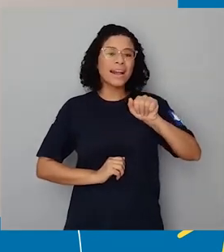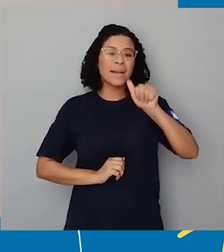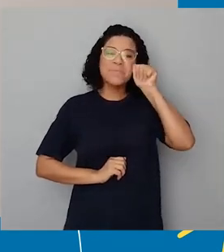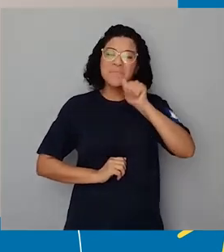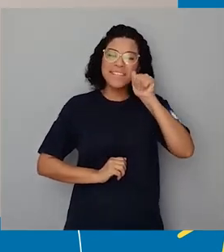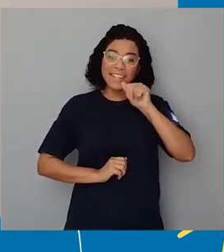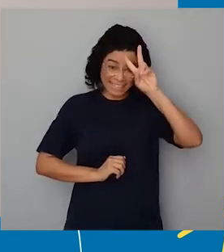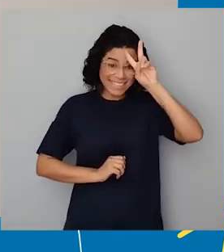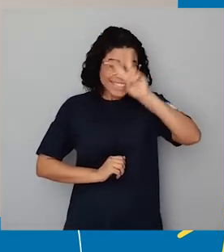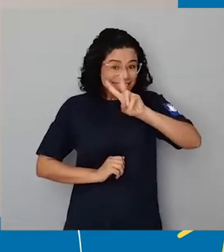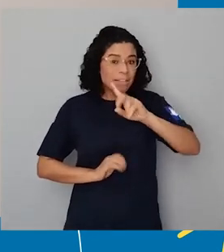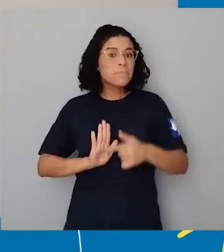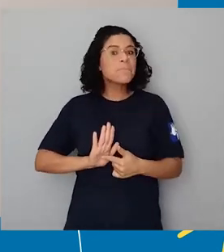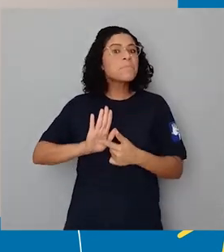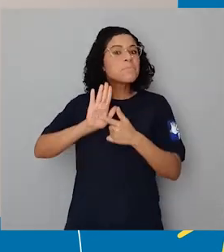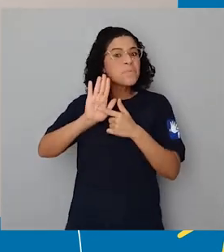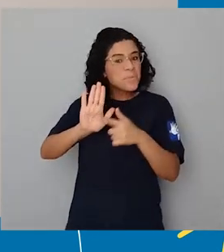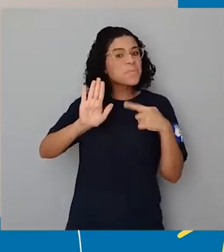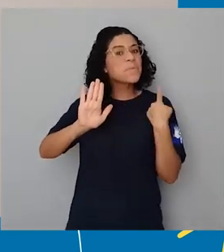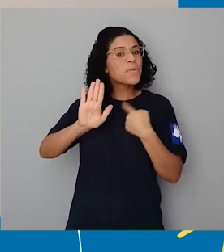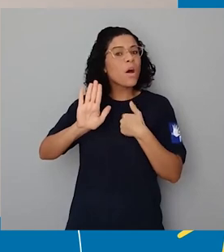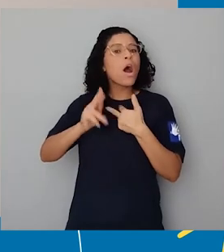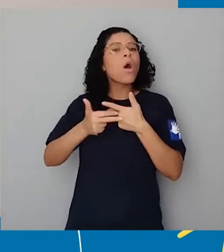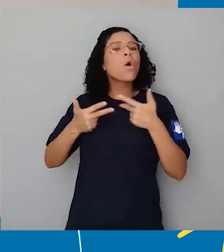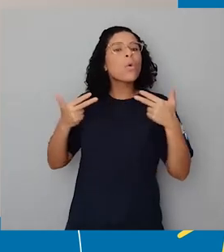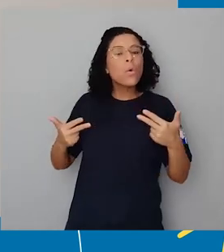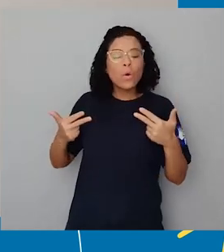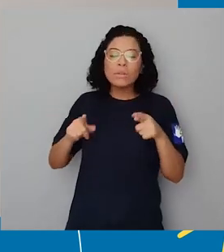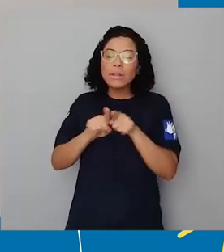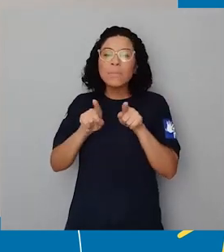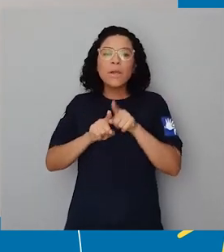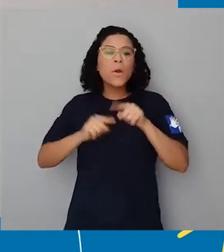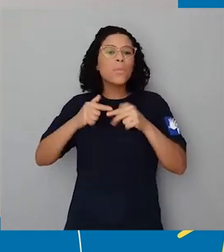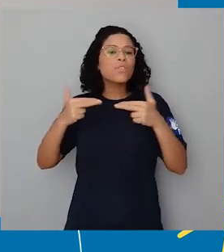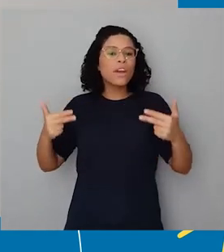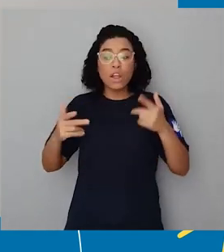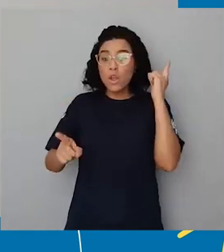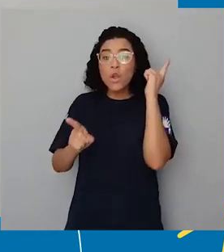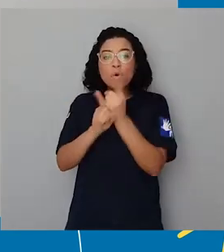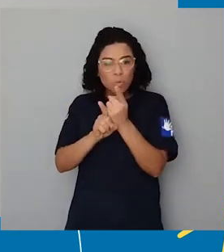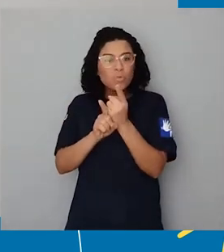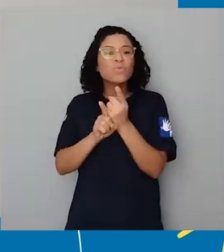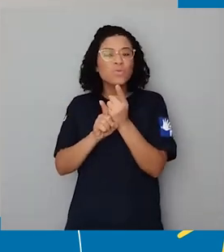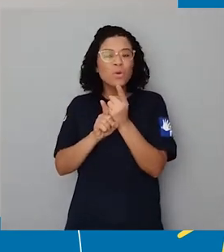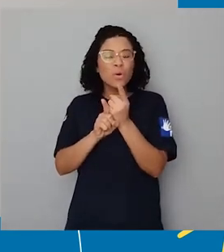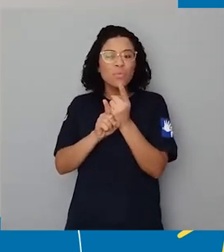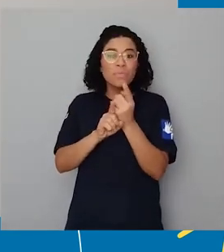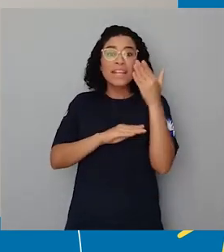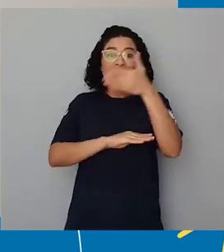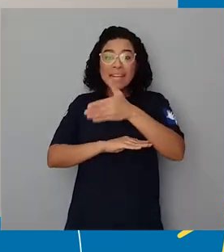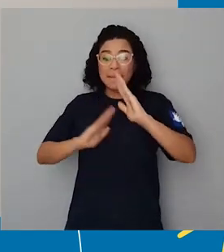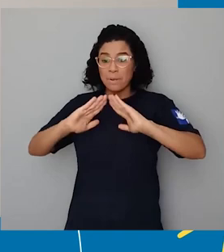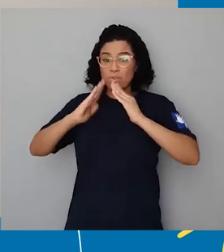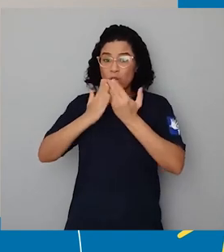se recordam? Ela mostrou algumas coisas e objetos que encontrou ao ir ou